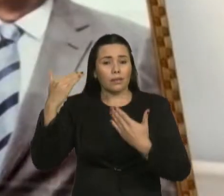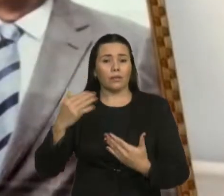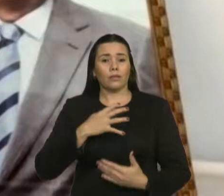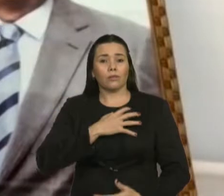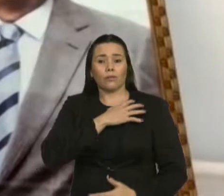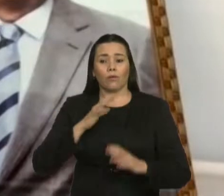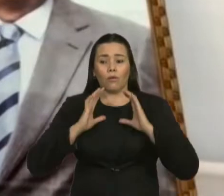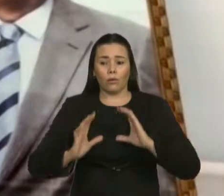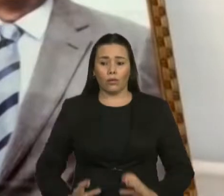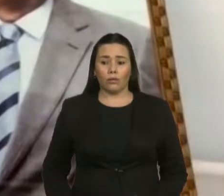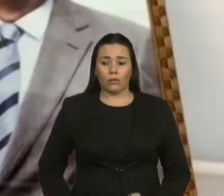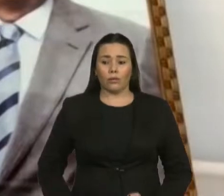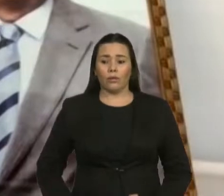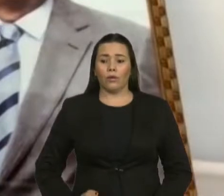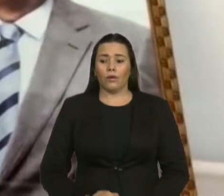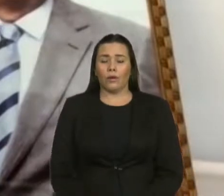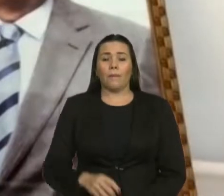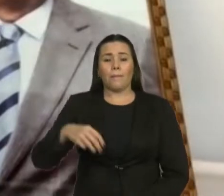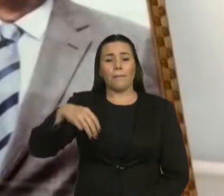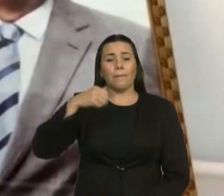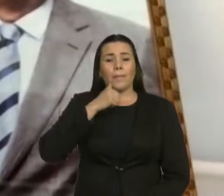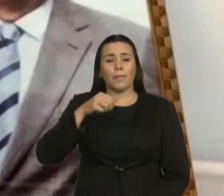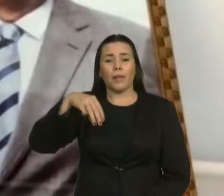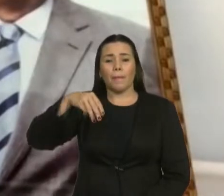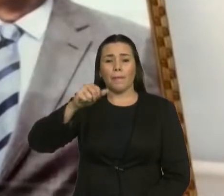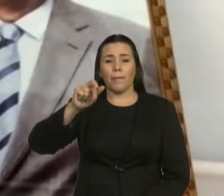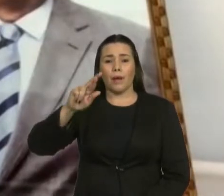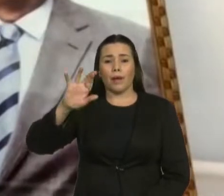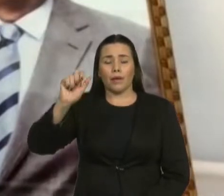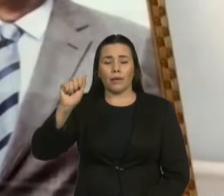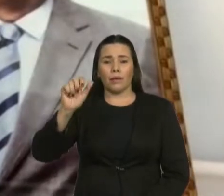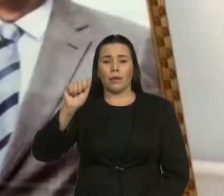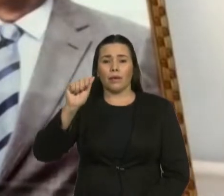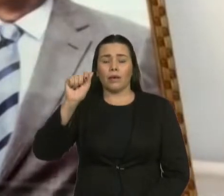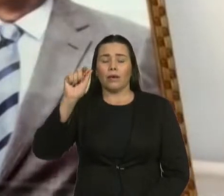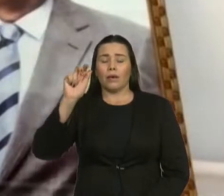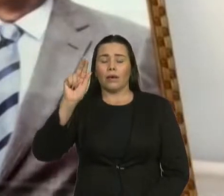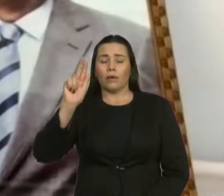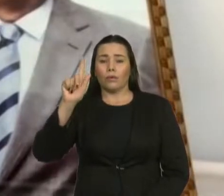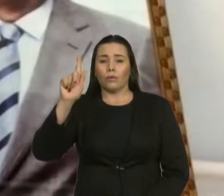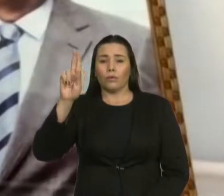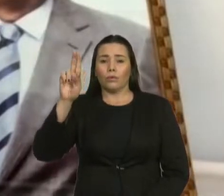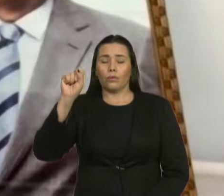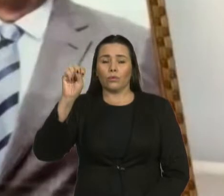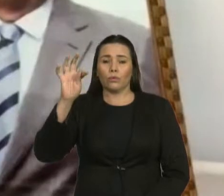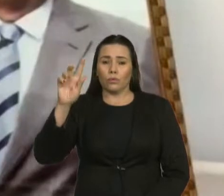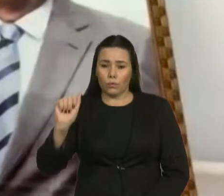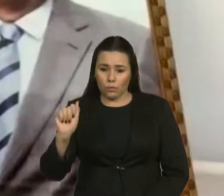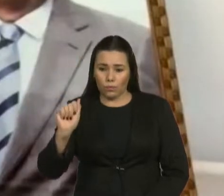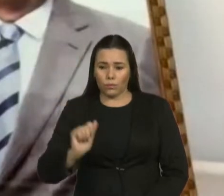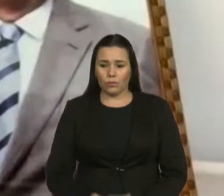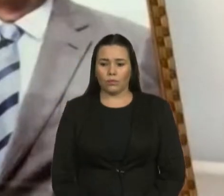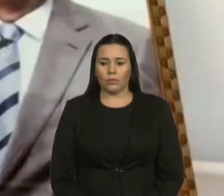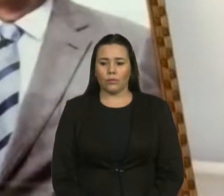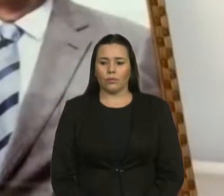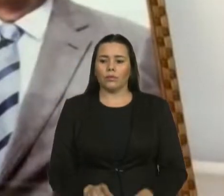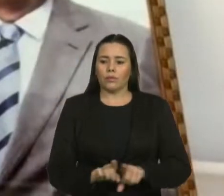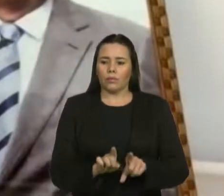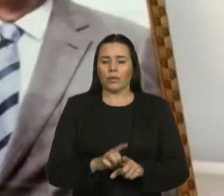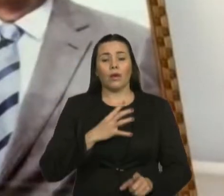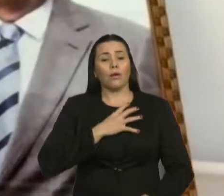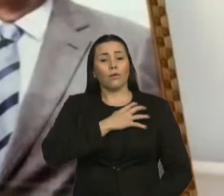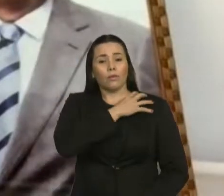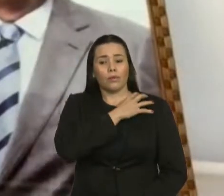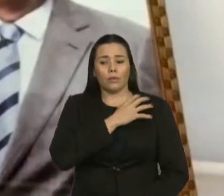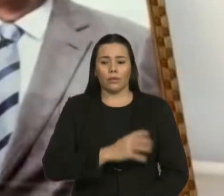destacar ações parlamentares. A deputada doutora Cleide também mencionou algumas ações do governo do